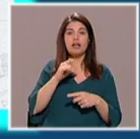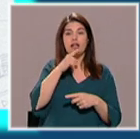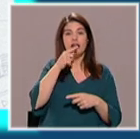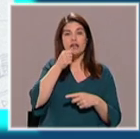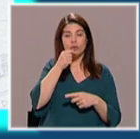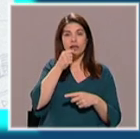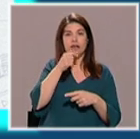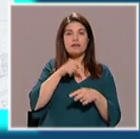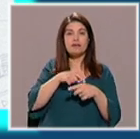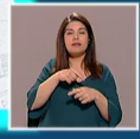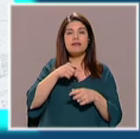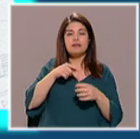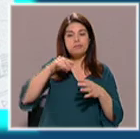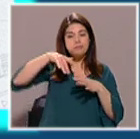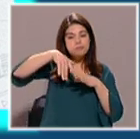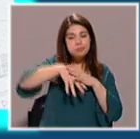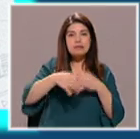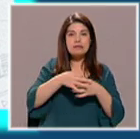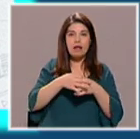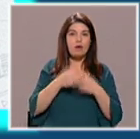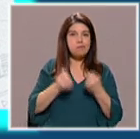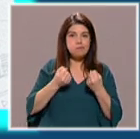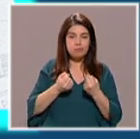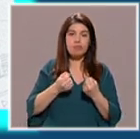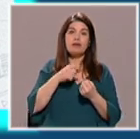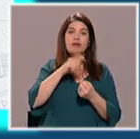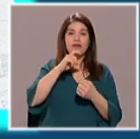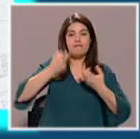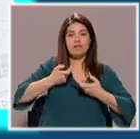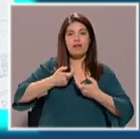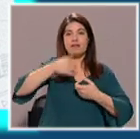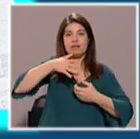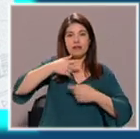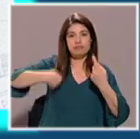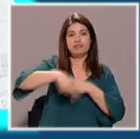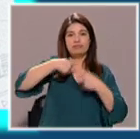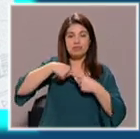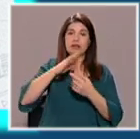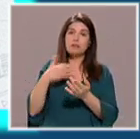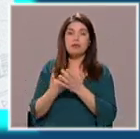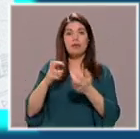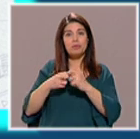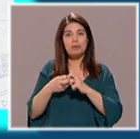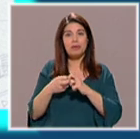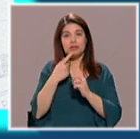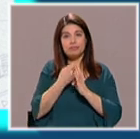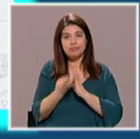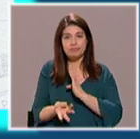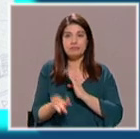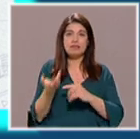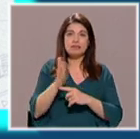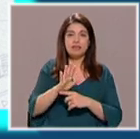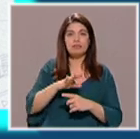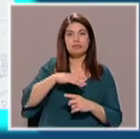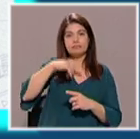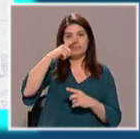começa a acumular-se na corrente sanguínea e pode causar vários tipos de problemas. Começam por aparecer os sintomas da diabetes, como